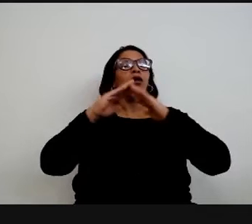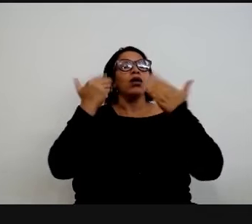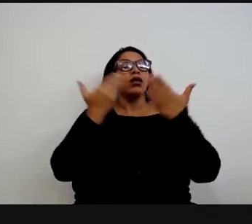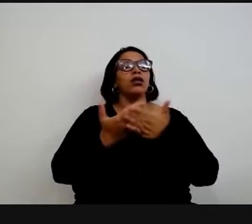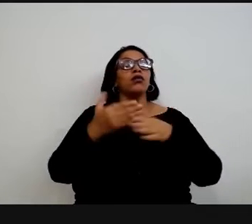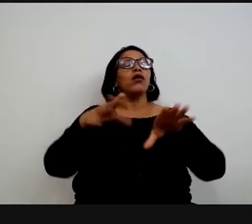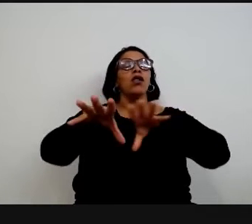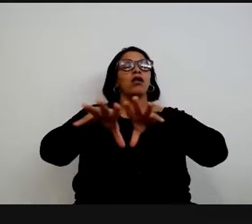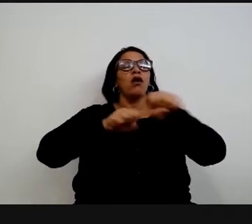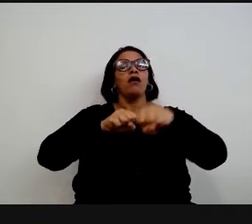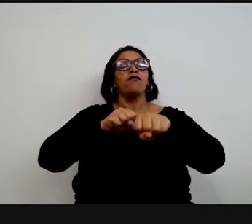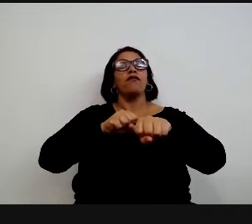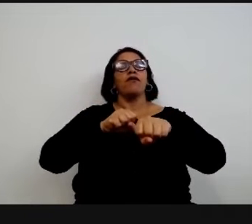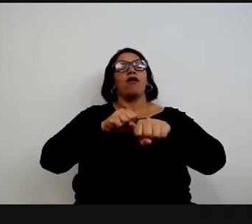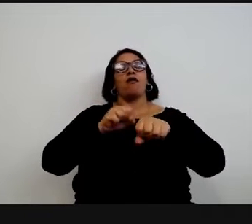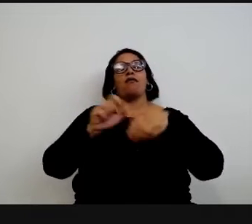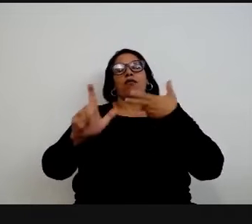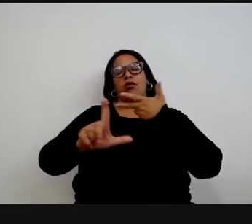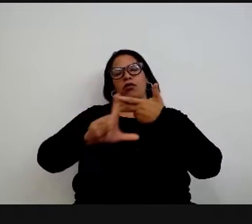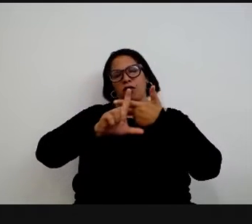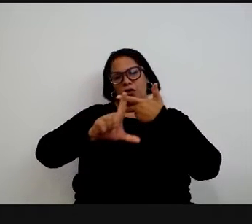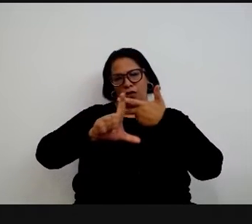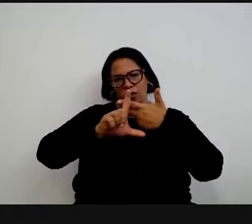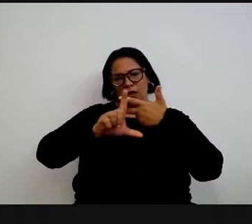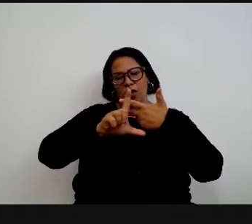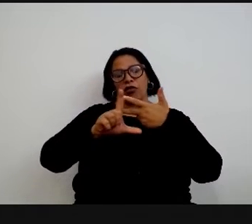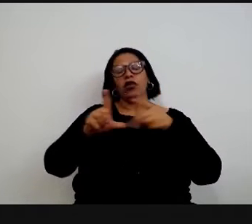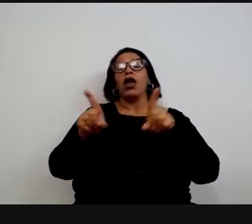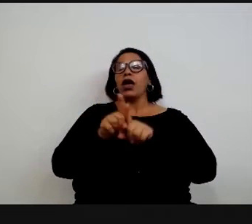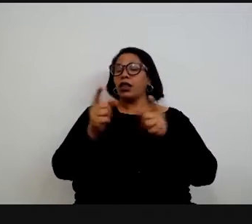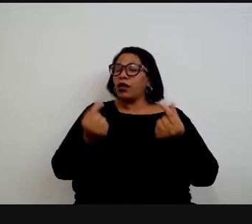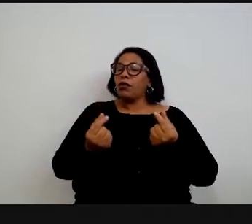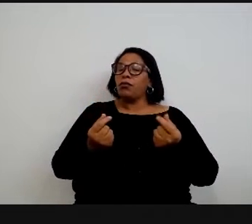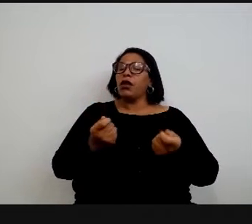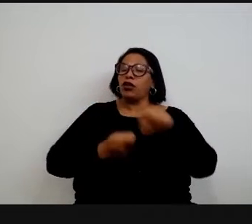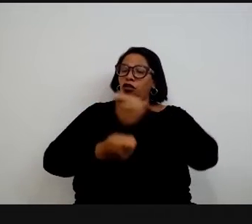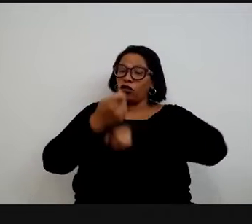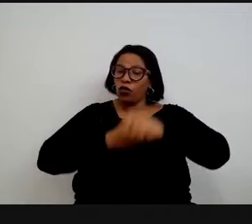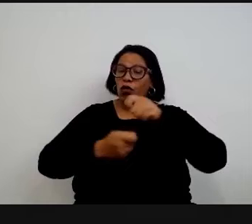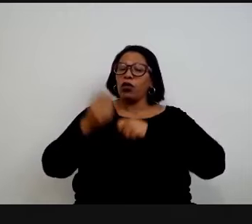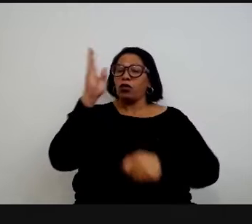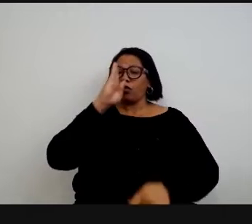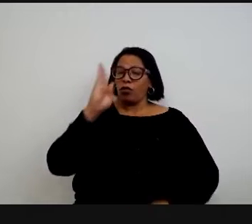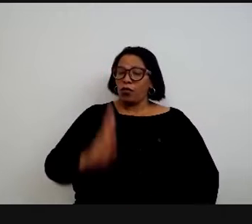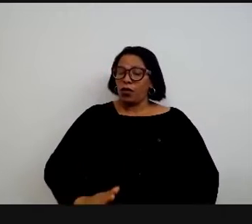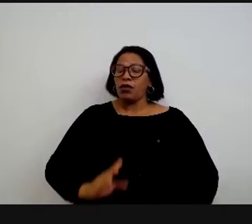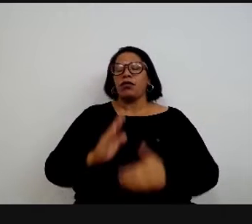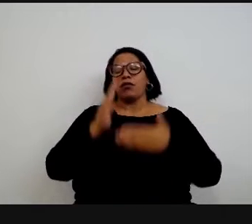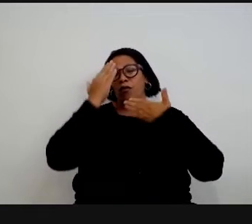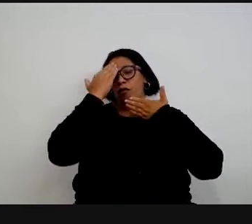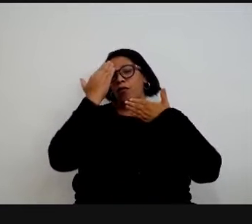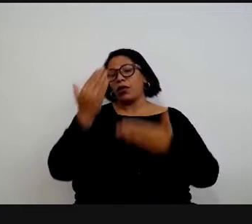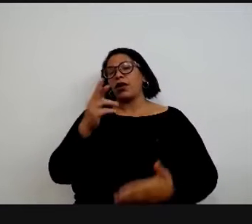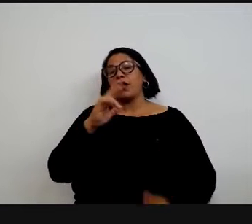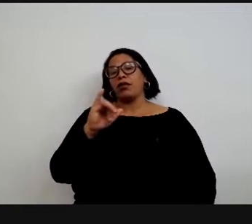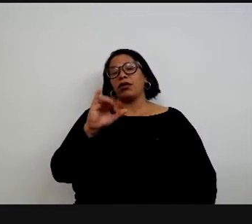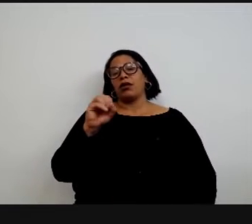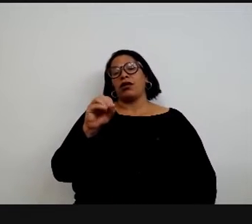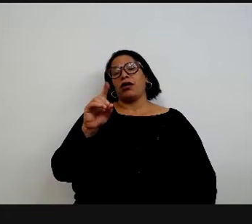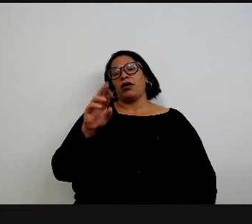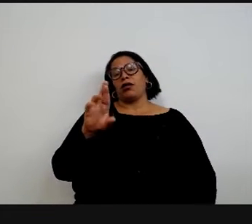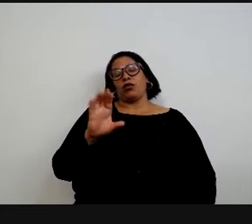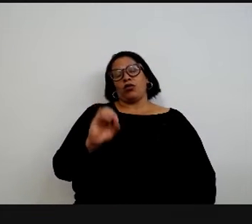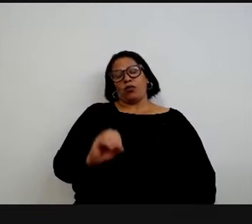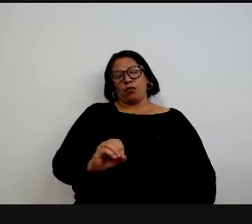a formação das escolas de legislativo e de contas de todo o país. Obrigado aí, Ricardo.